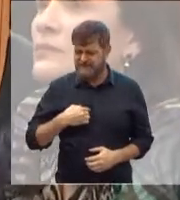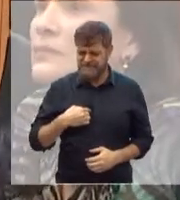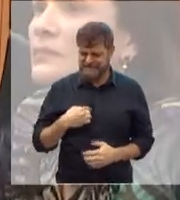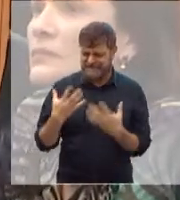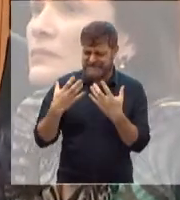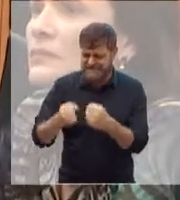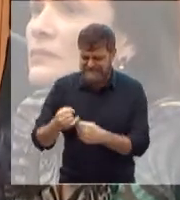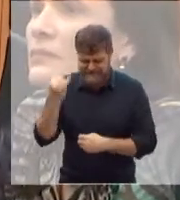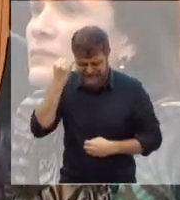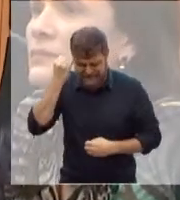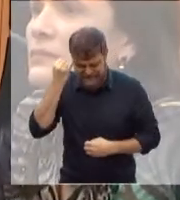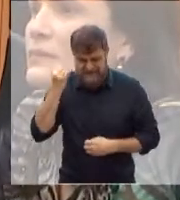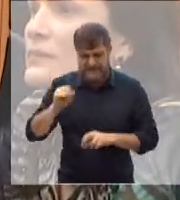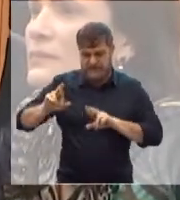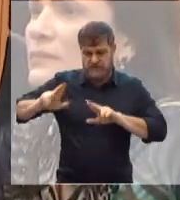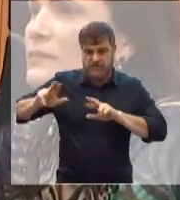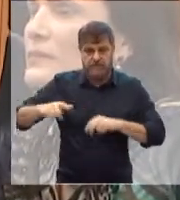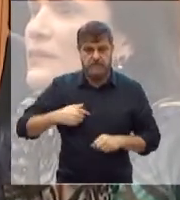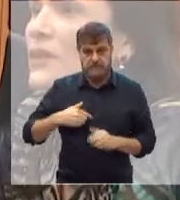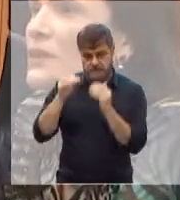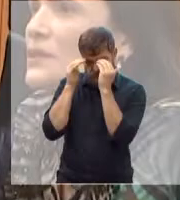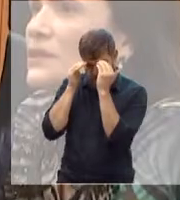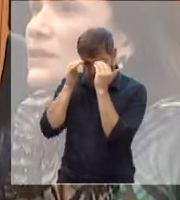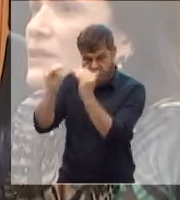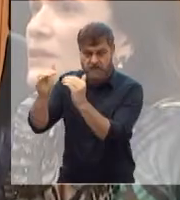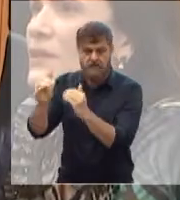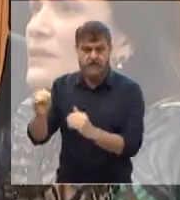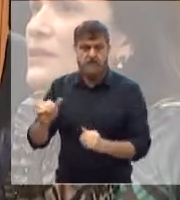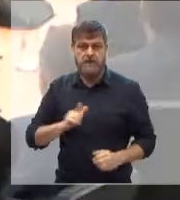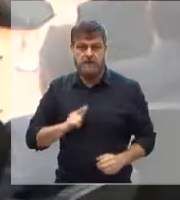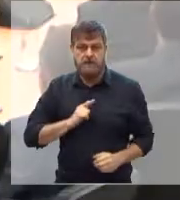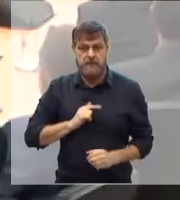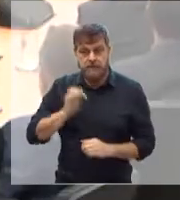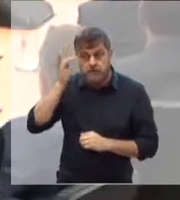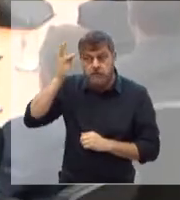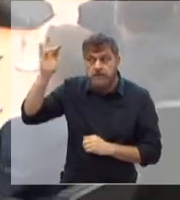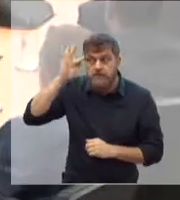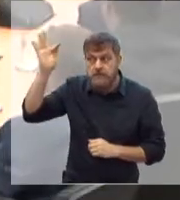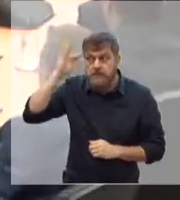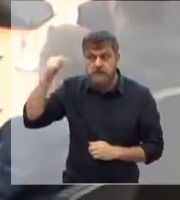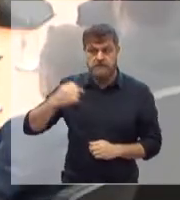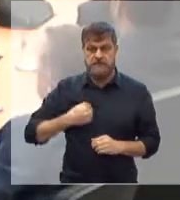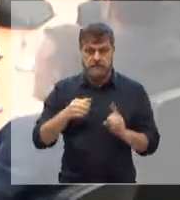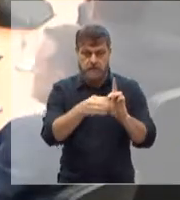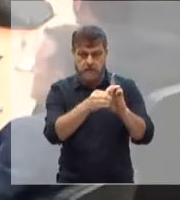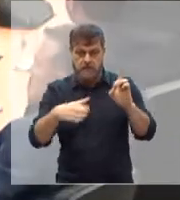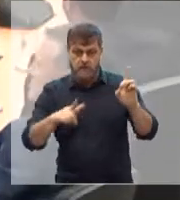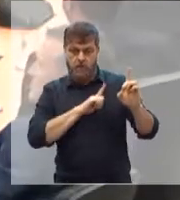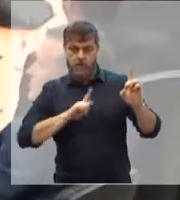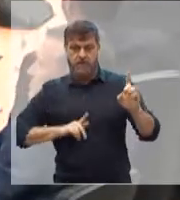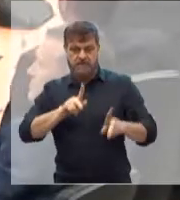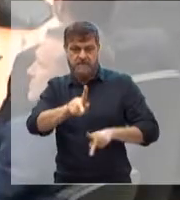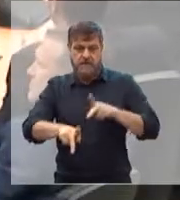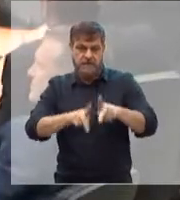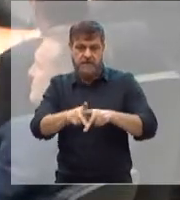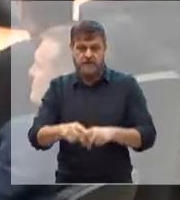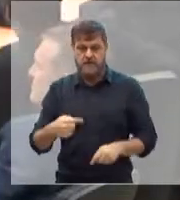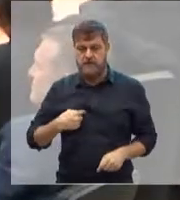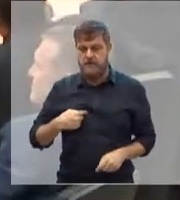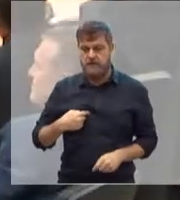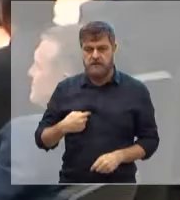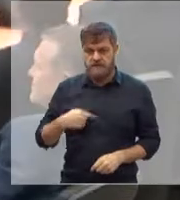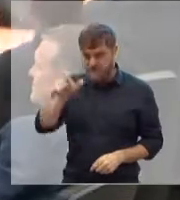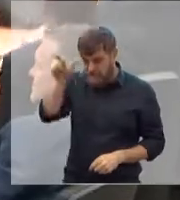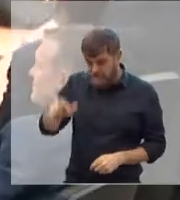sendo completamente diferente do seu pensamento, né? Mas isso está no iluminismo, né? Quando os filósofos pensaram a democracia, eles disseram: